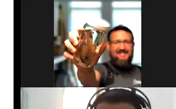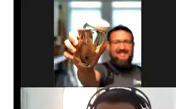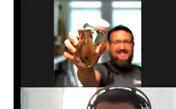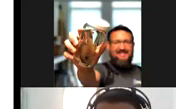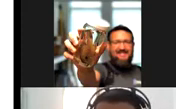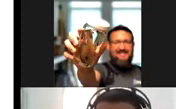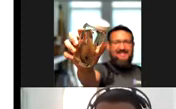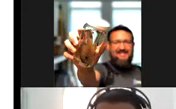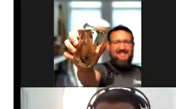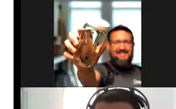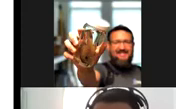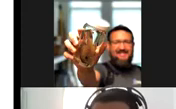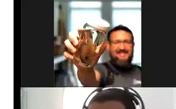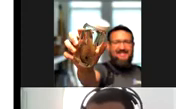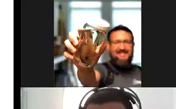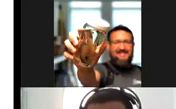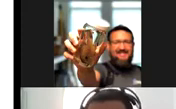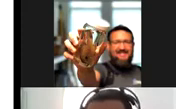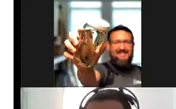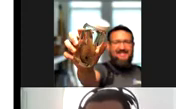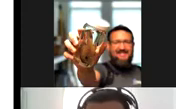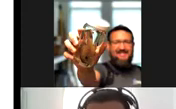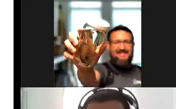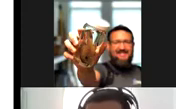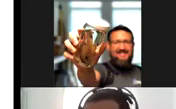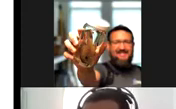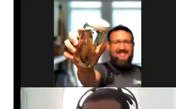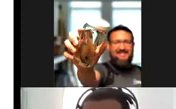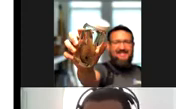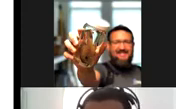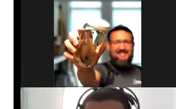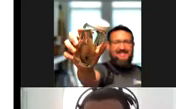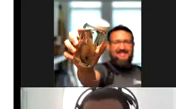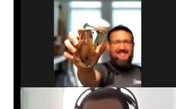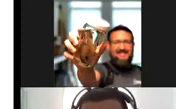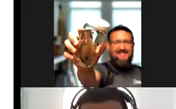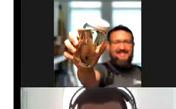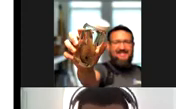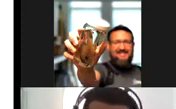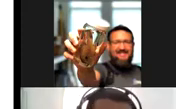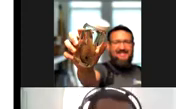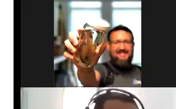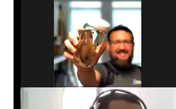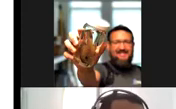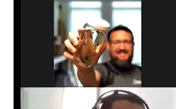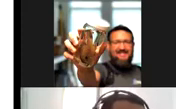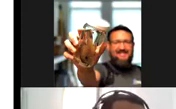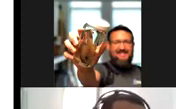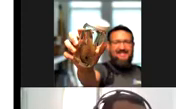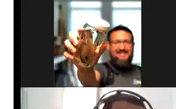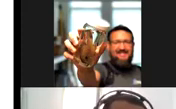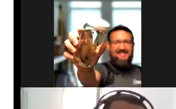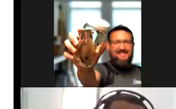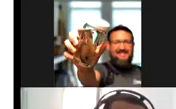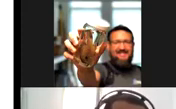aqui os indivíduos saem do sistema. Nossos indivíduos só morrem se eles morrem de fome, inanimação. E